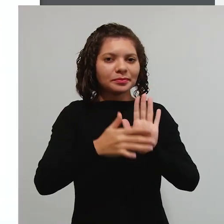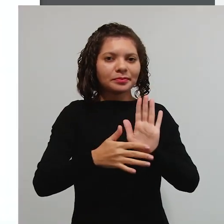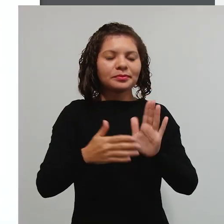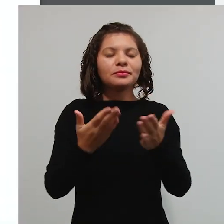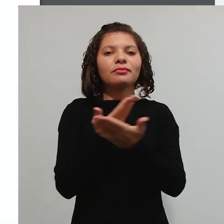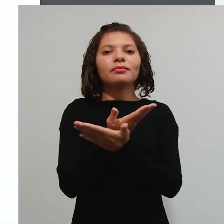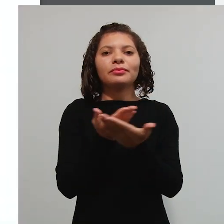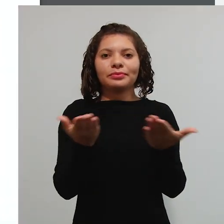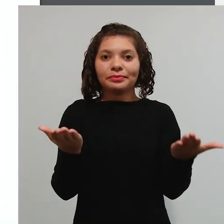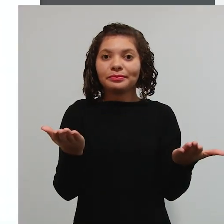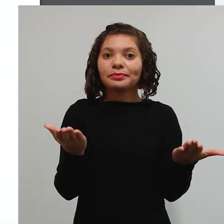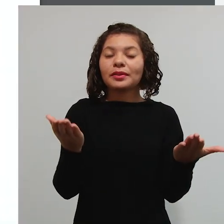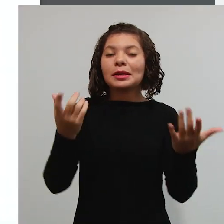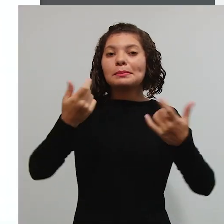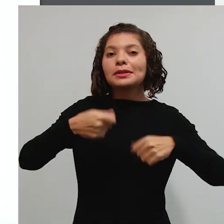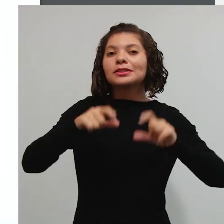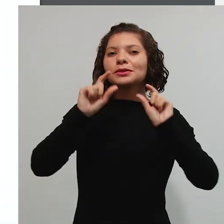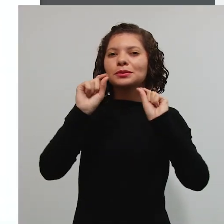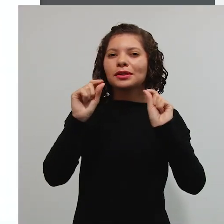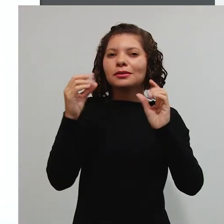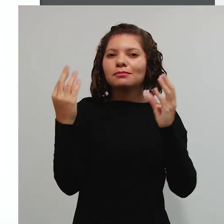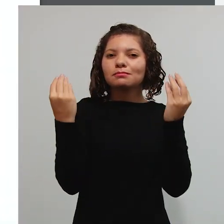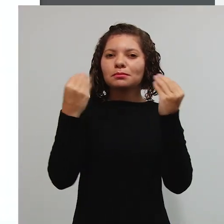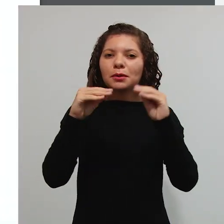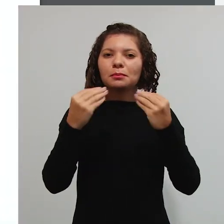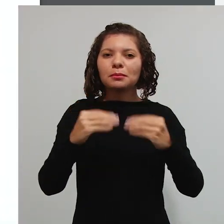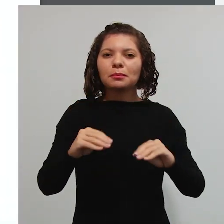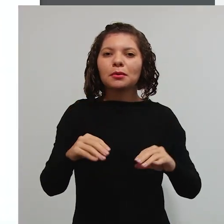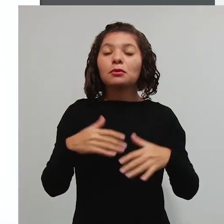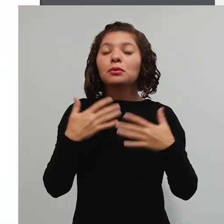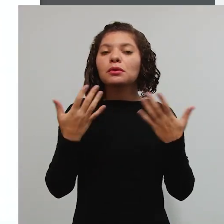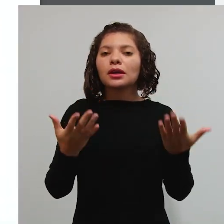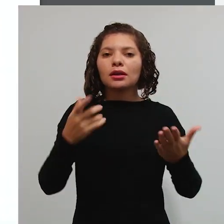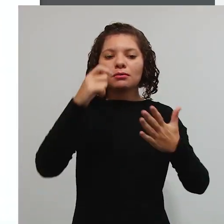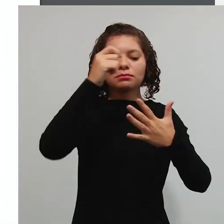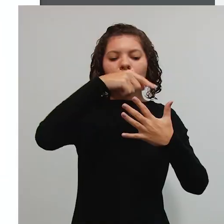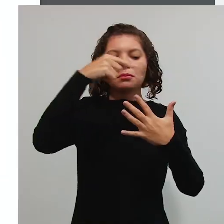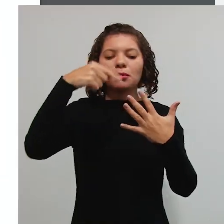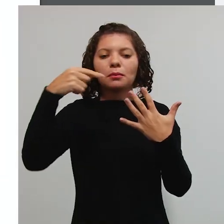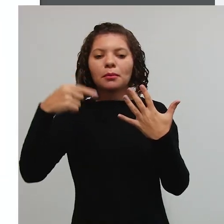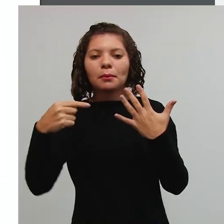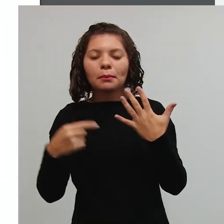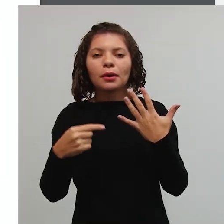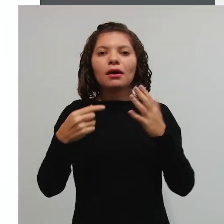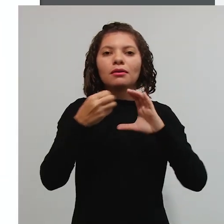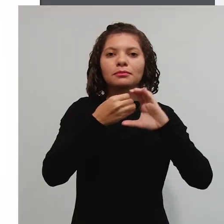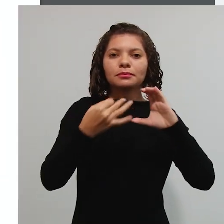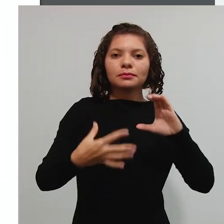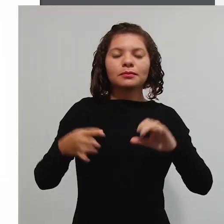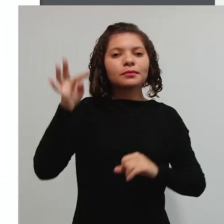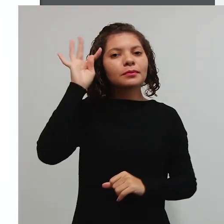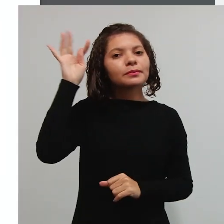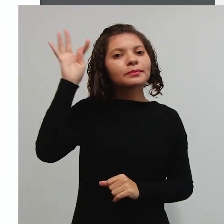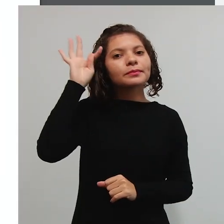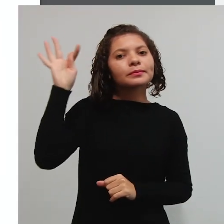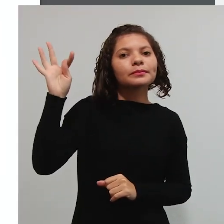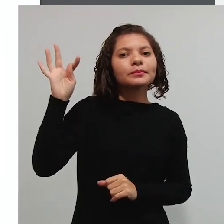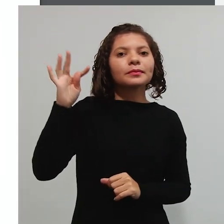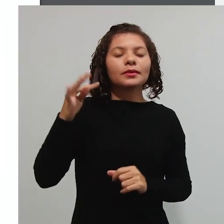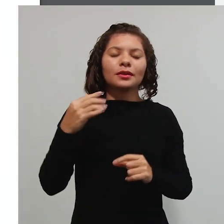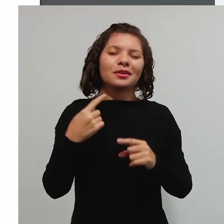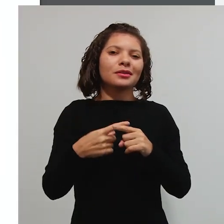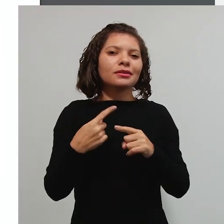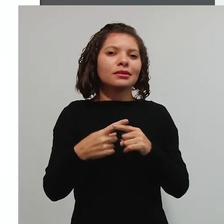você tem que definir também, né, quais são os elementos da caracterização teórica, porque esse